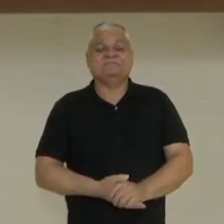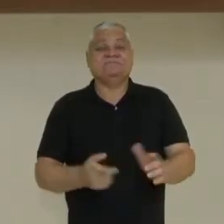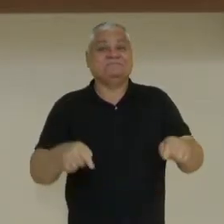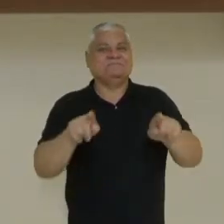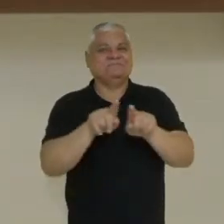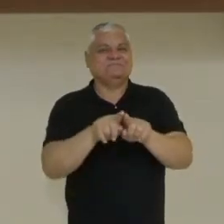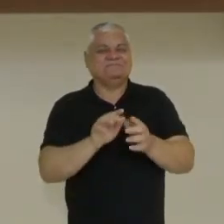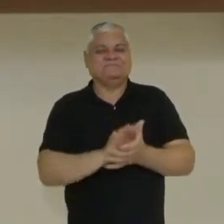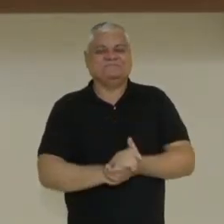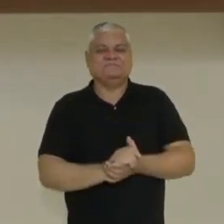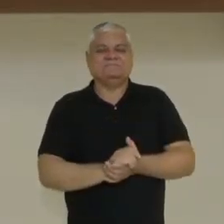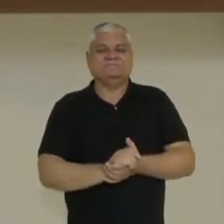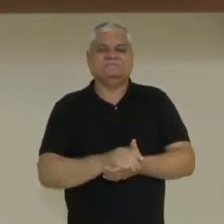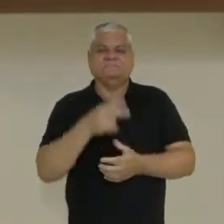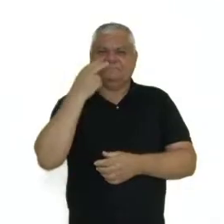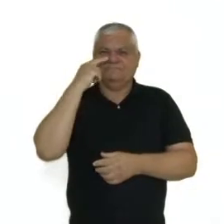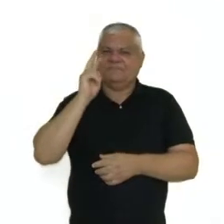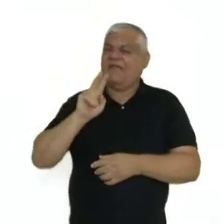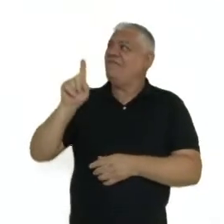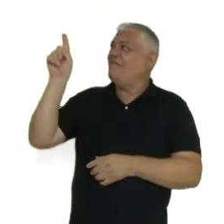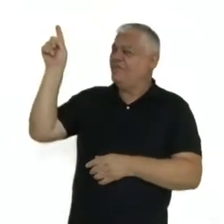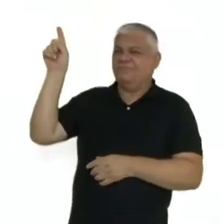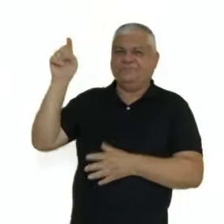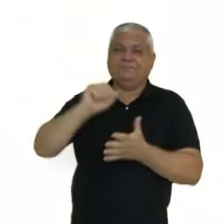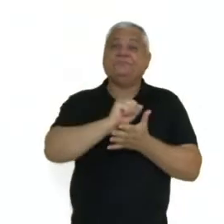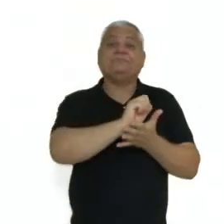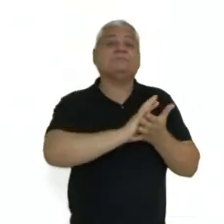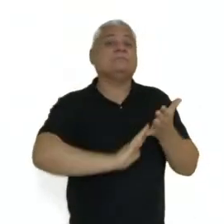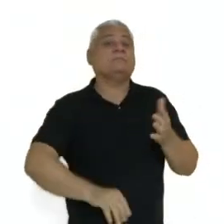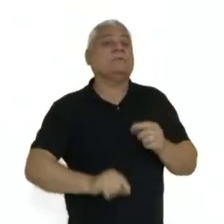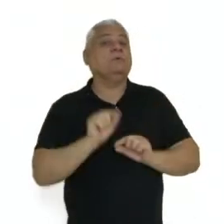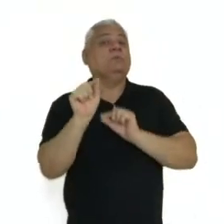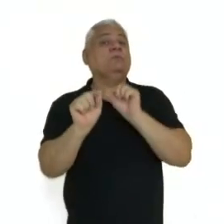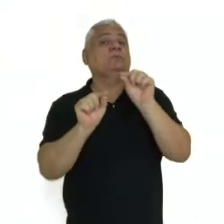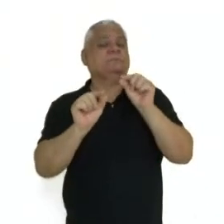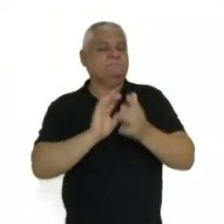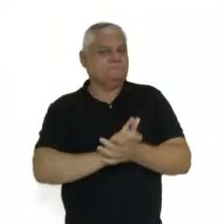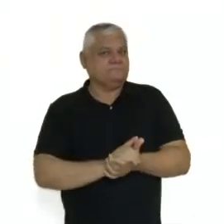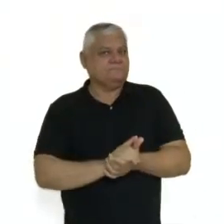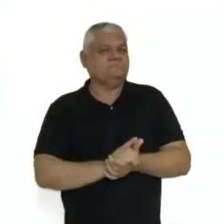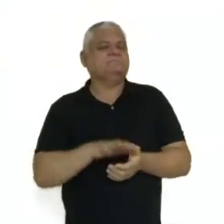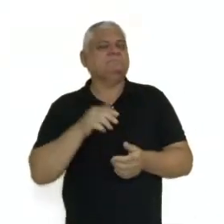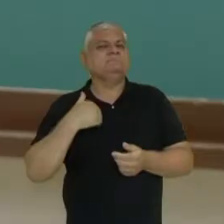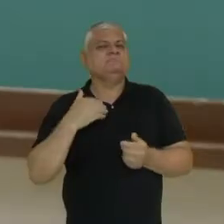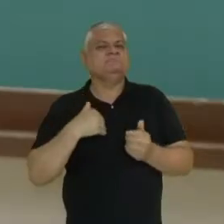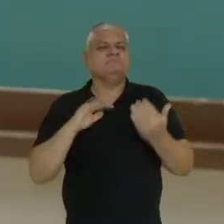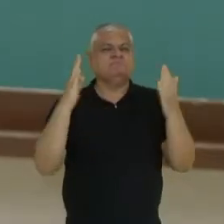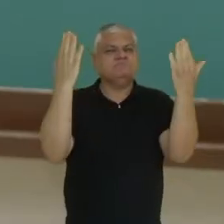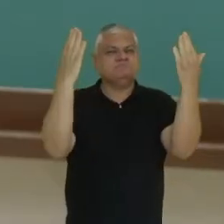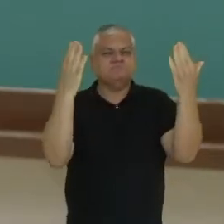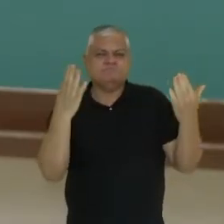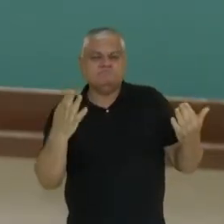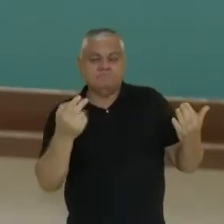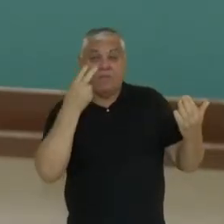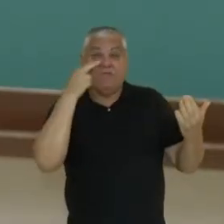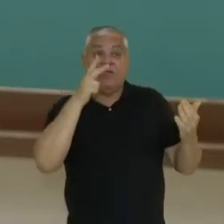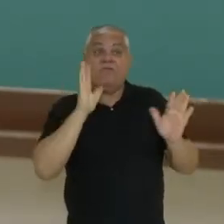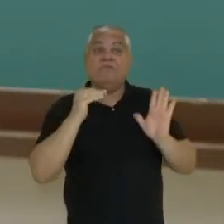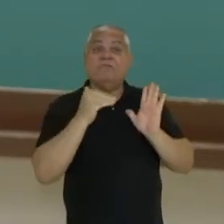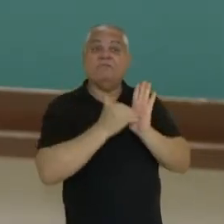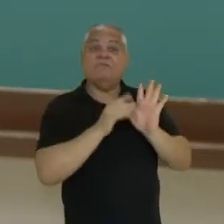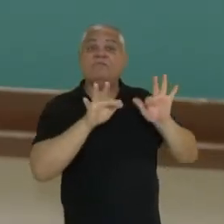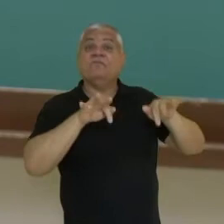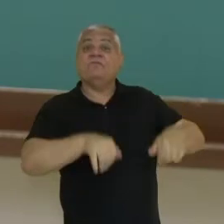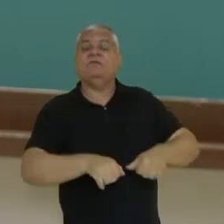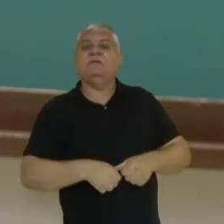Voltei. Estamos vendo a atividade 1, que pressupõe o seguinte. Analisar aqui o final da carta, né?